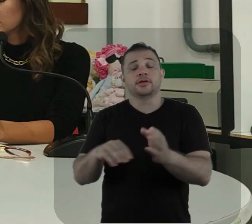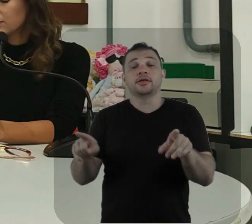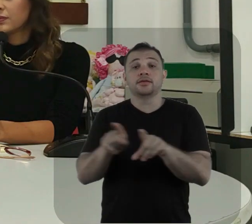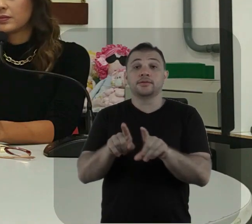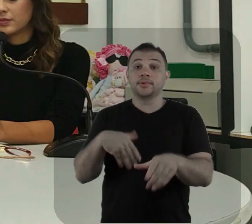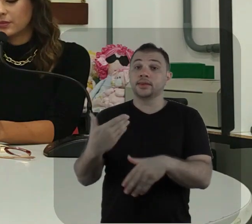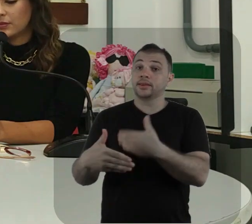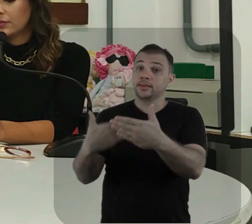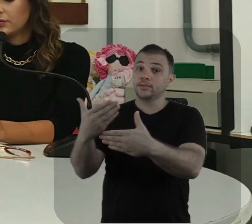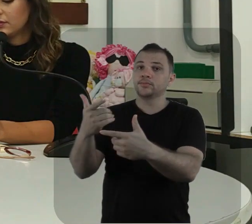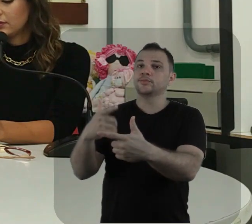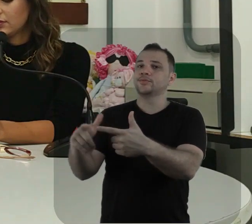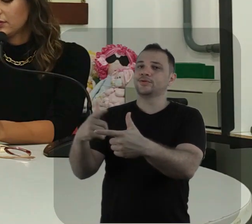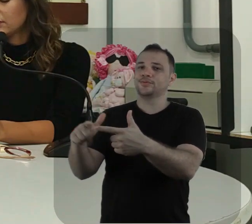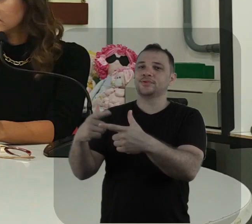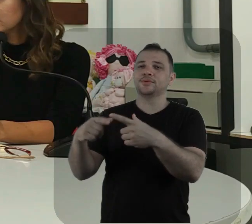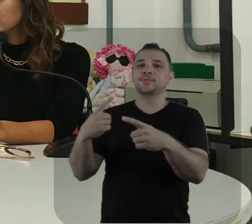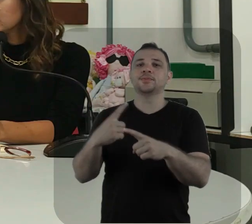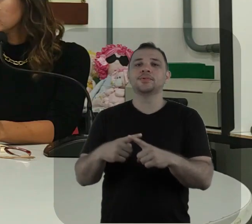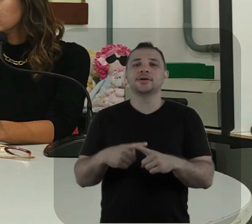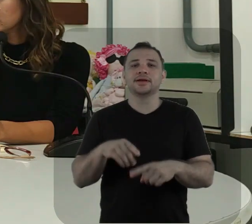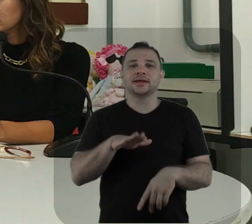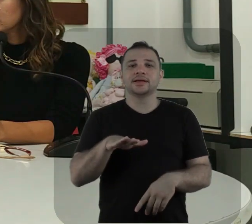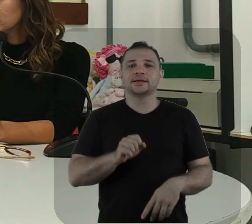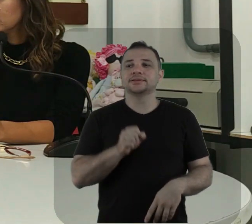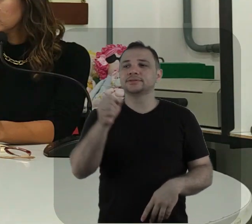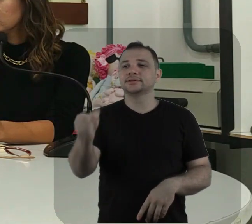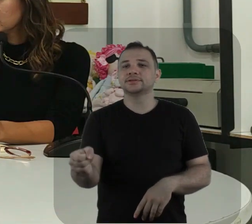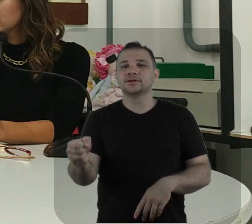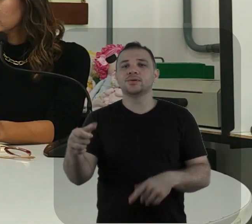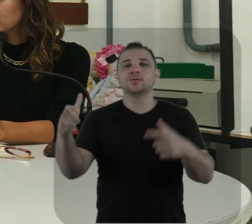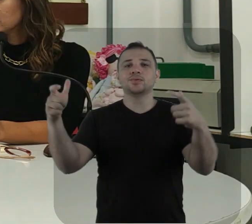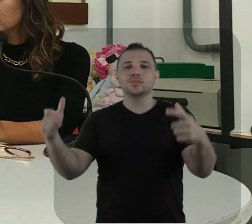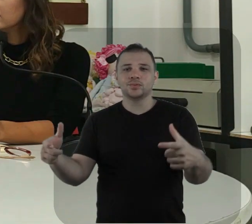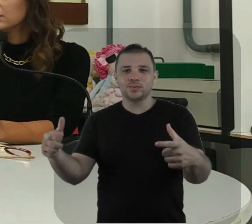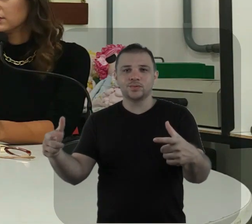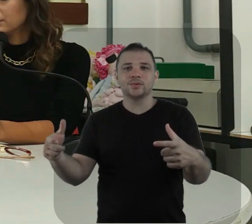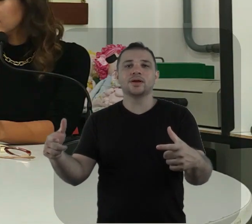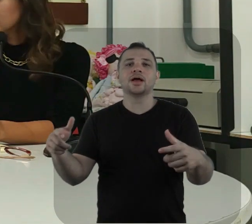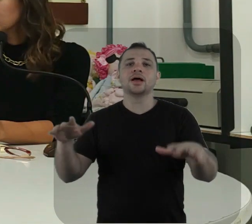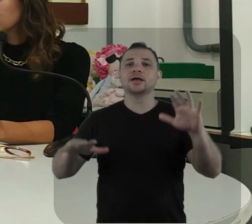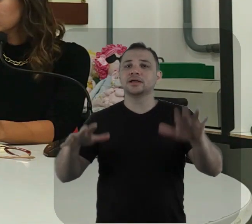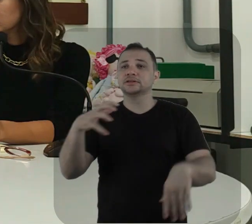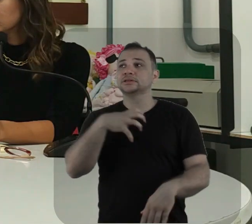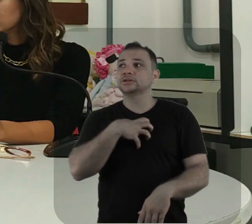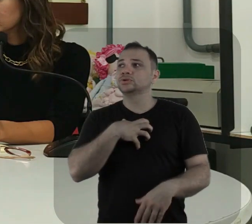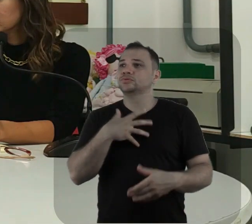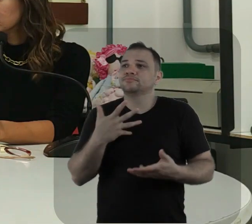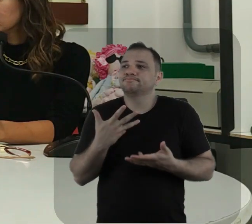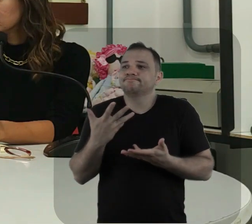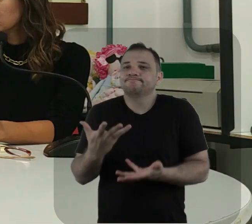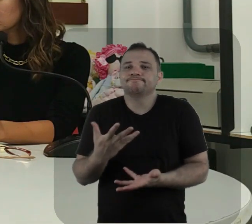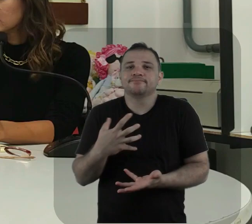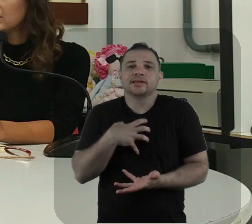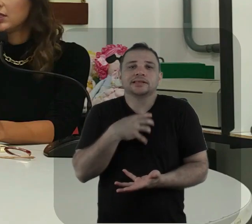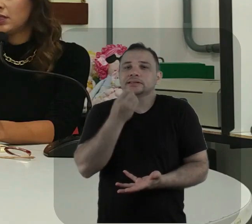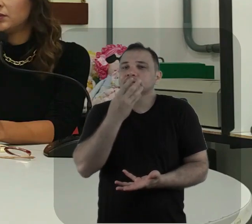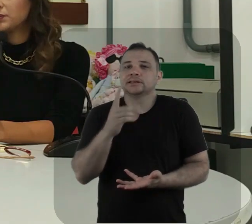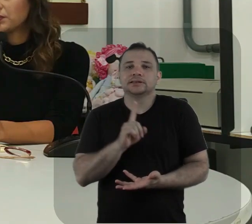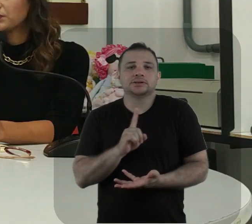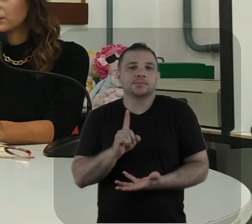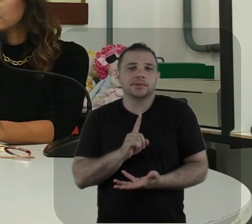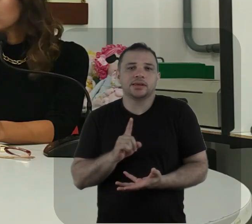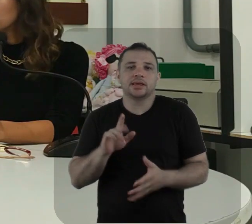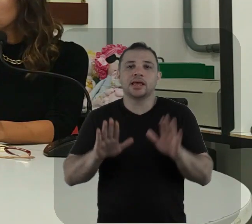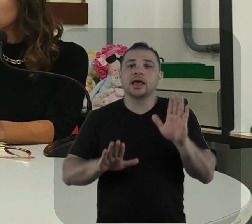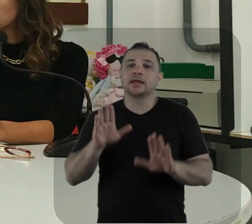os desdobramentos de estar num ambiente, seja porque não se sente acolhido, né, sejam as questões de bullying, que são seríssimas. E